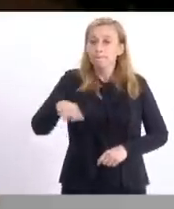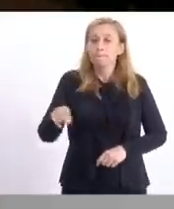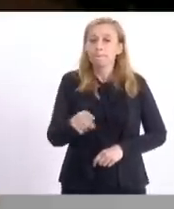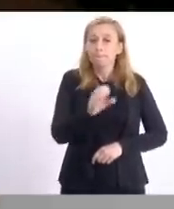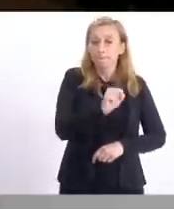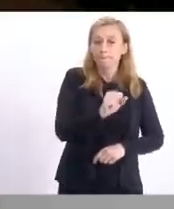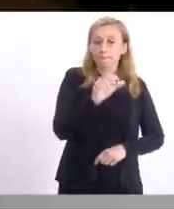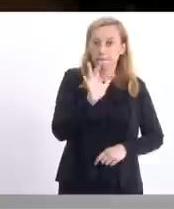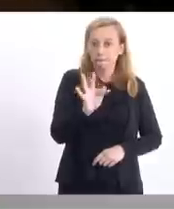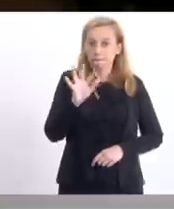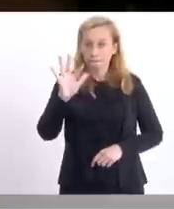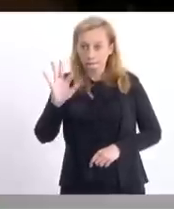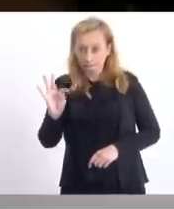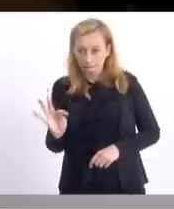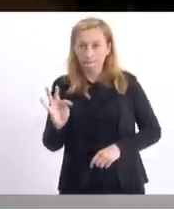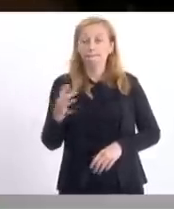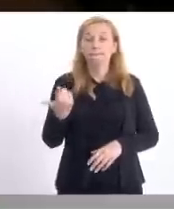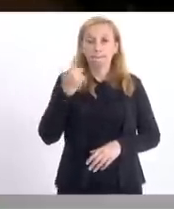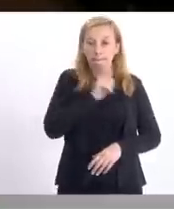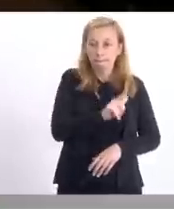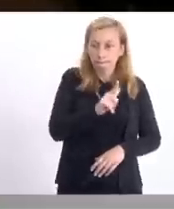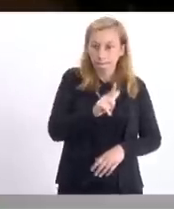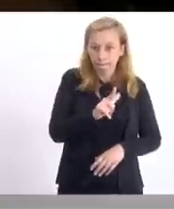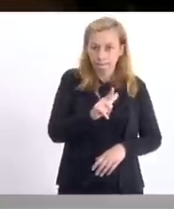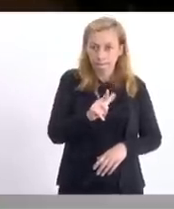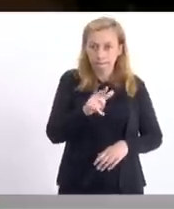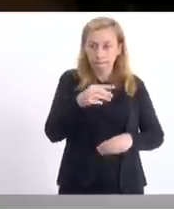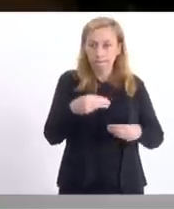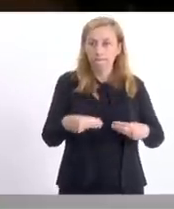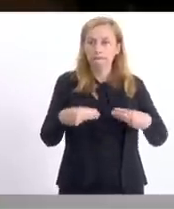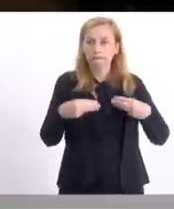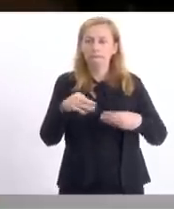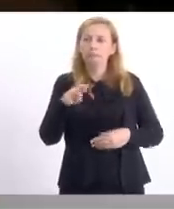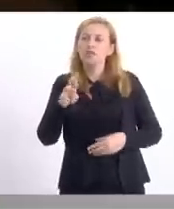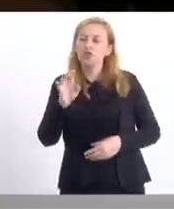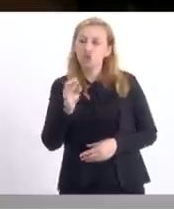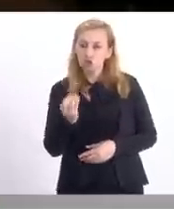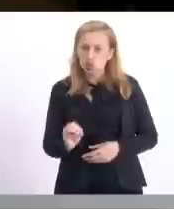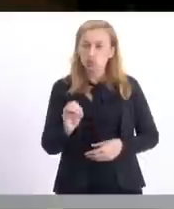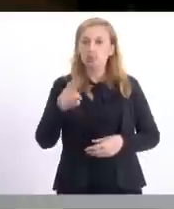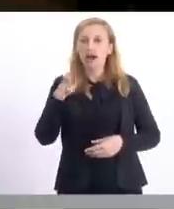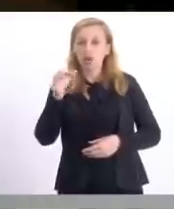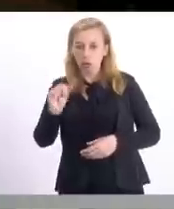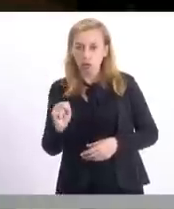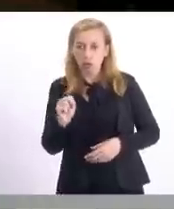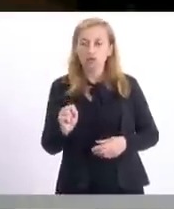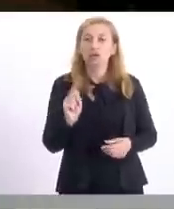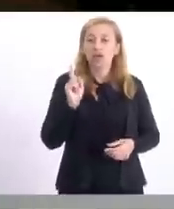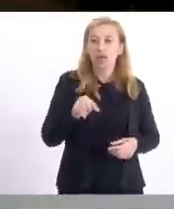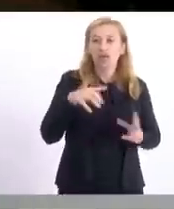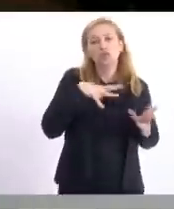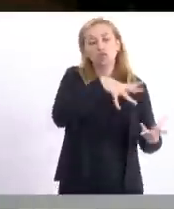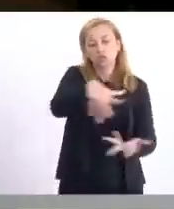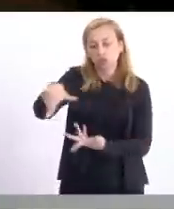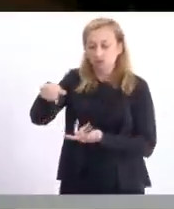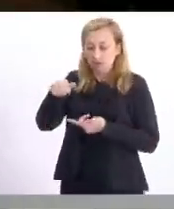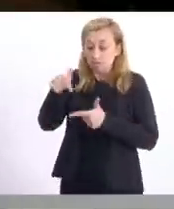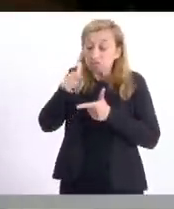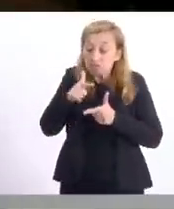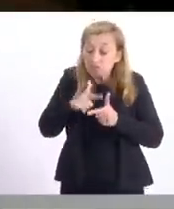STF e ganhou uma liminar do ministro Barroso. Então, assim, isso é, no universo